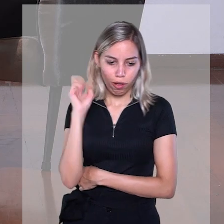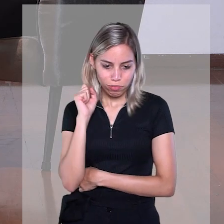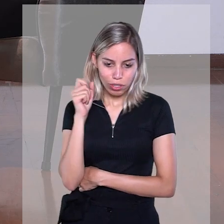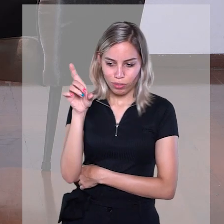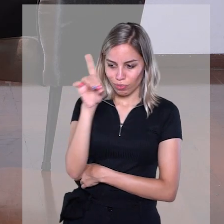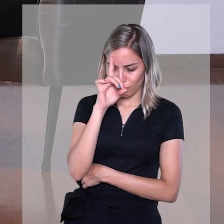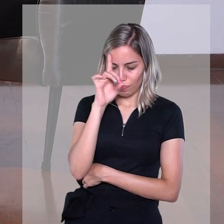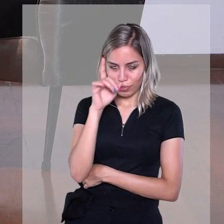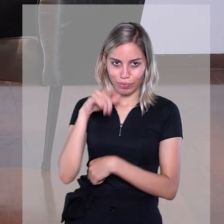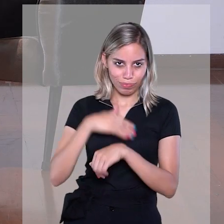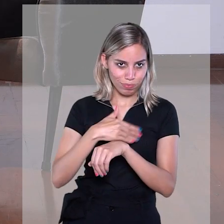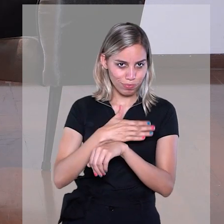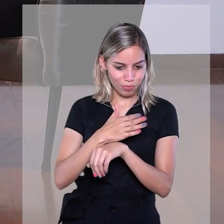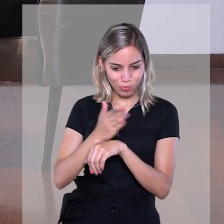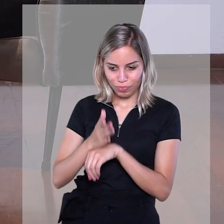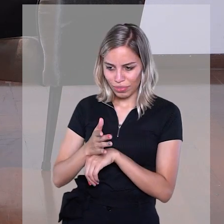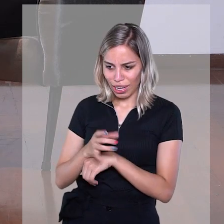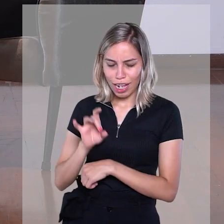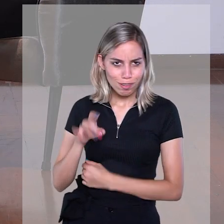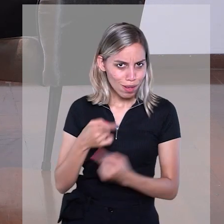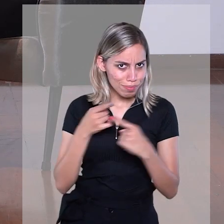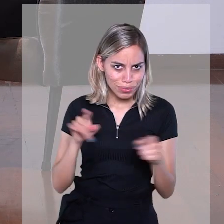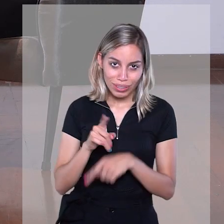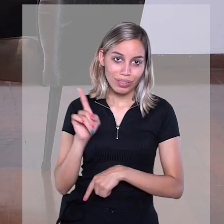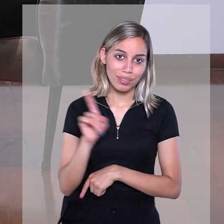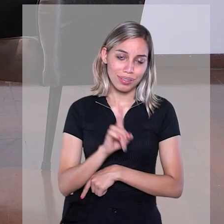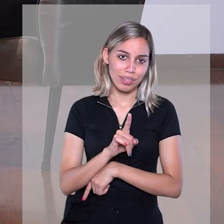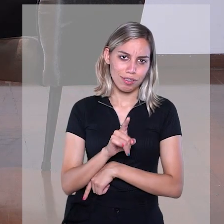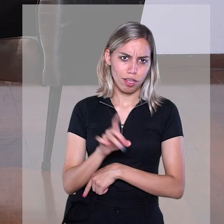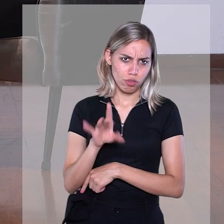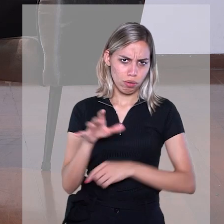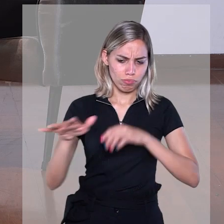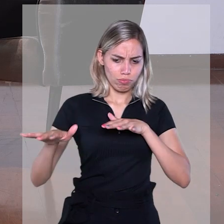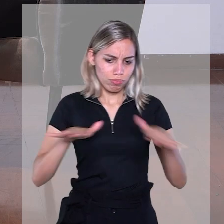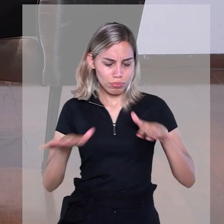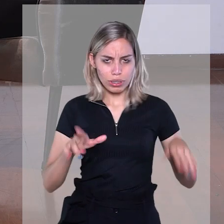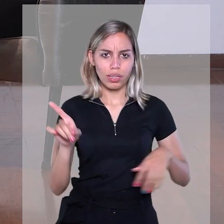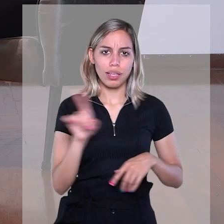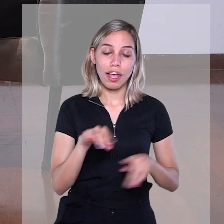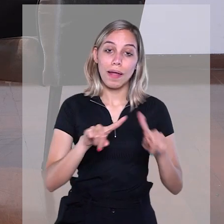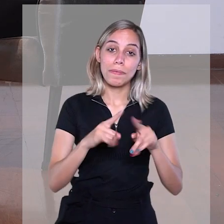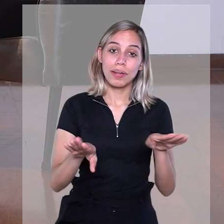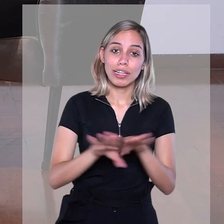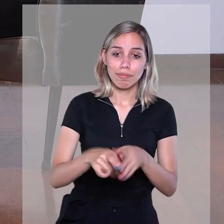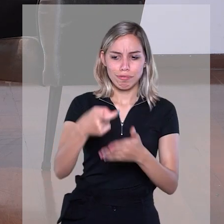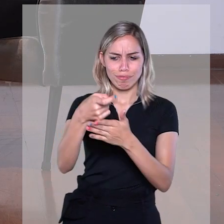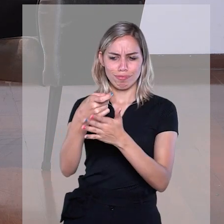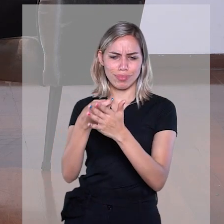só a canção, no sentido dessa indissociabilidade de